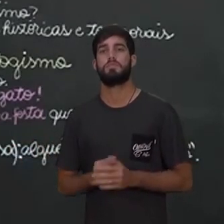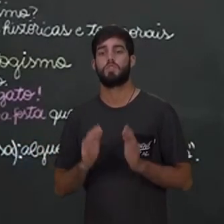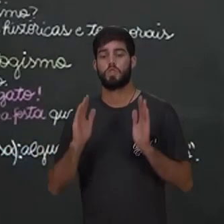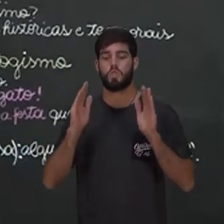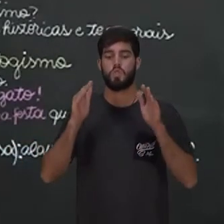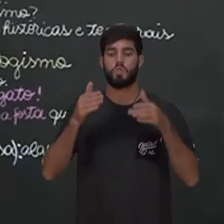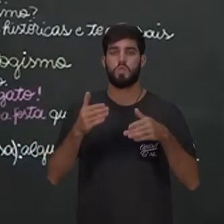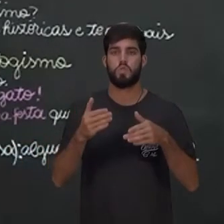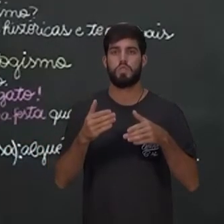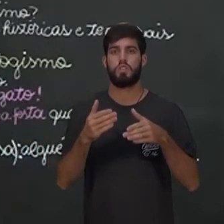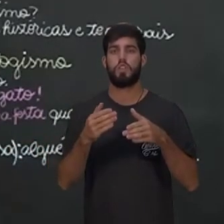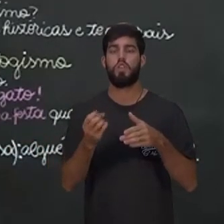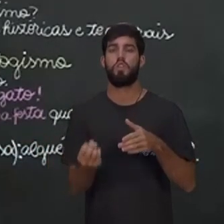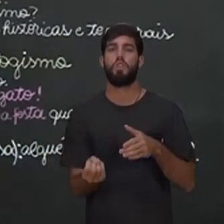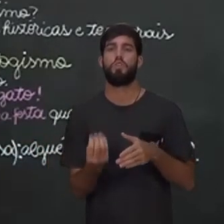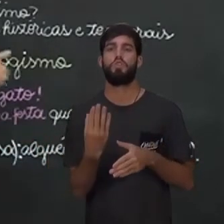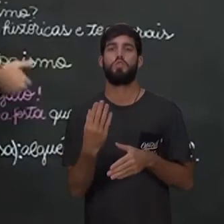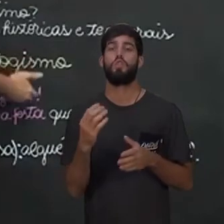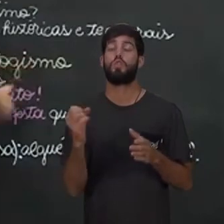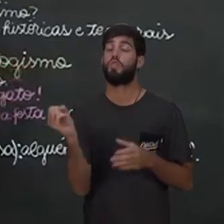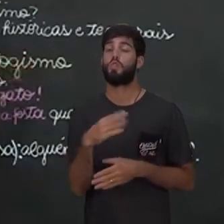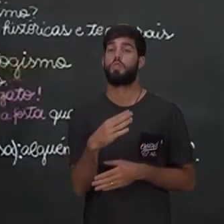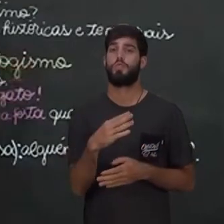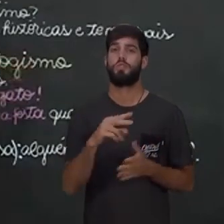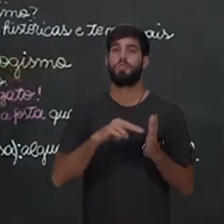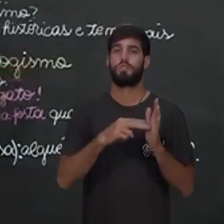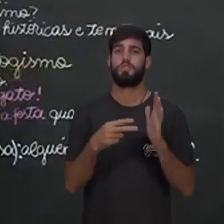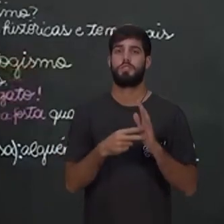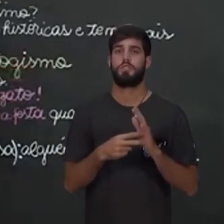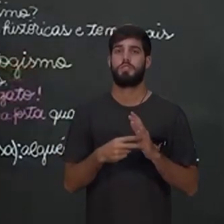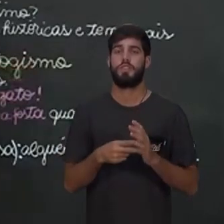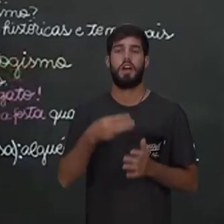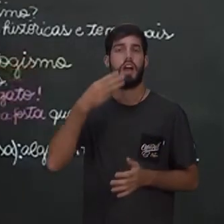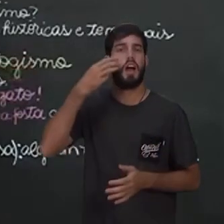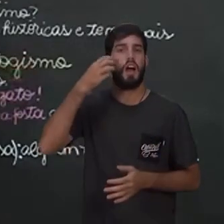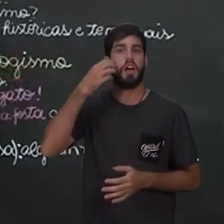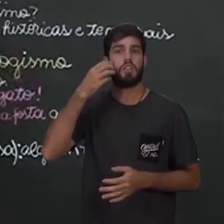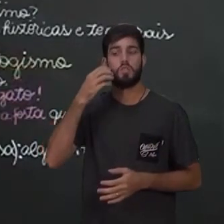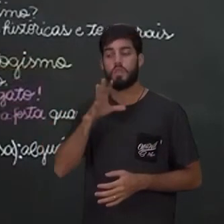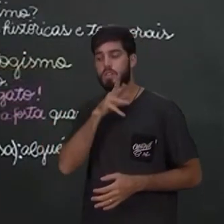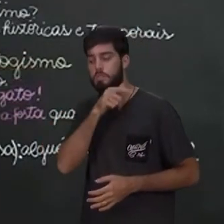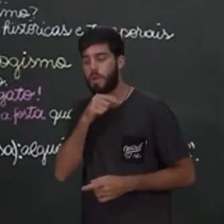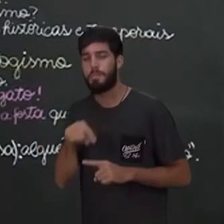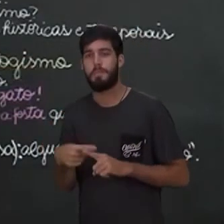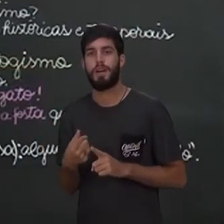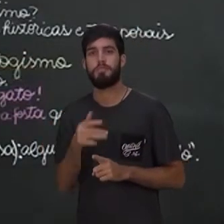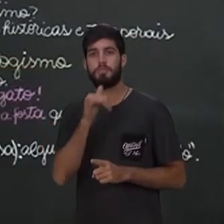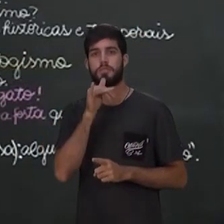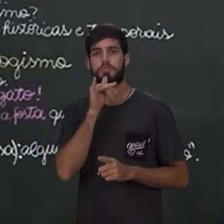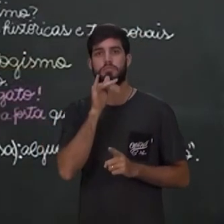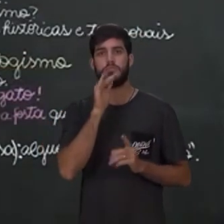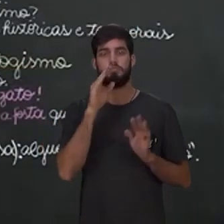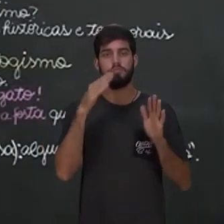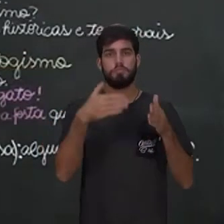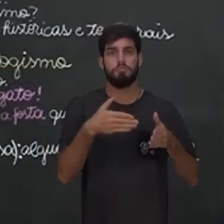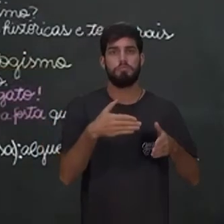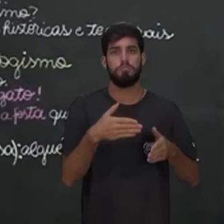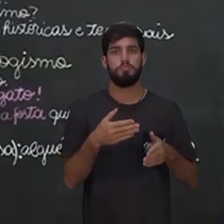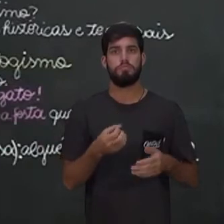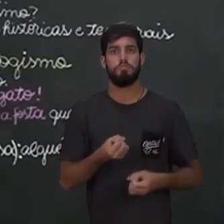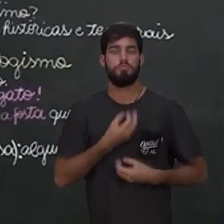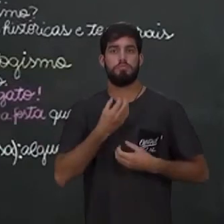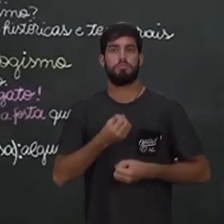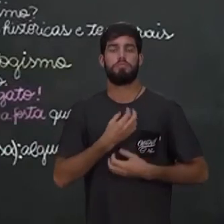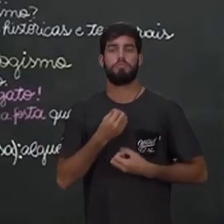para a atribuição de um novo significado. Nós temos a palavra gato, que originalmente se refere a um animal, mas também pode se referir a uma expressão voltada para a ideia